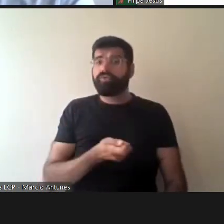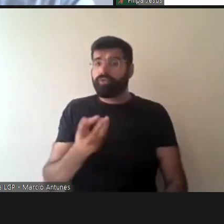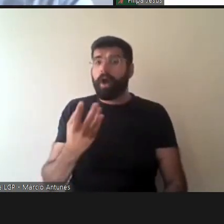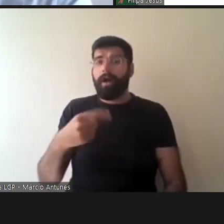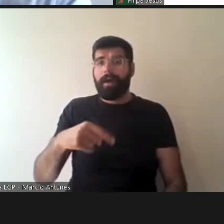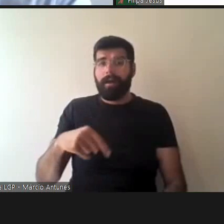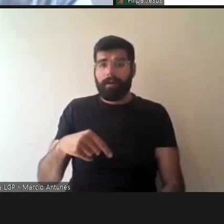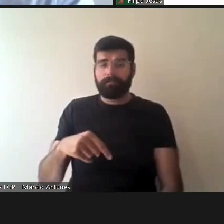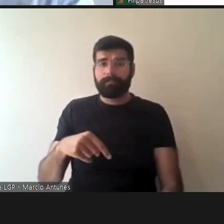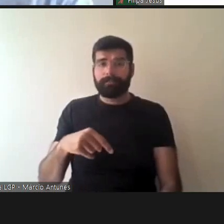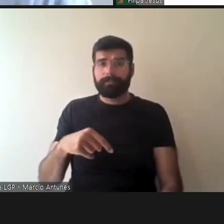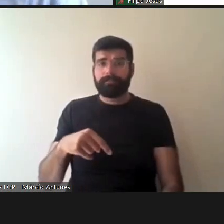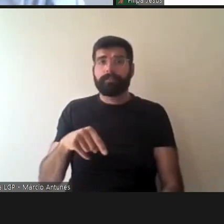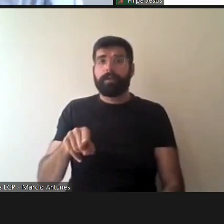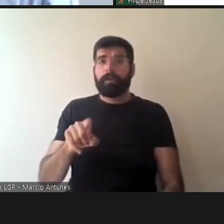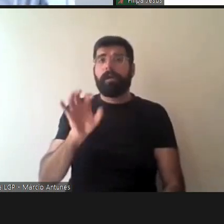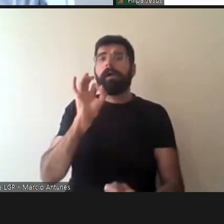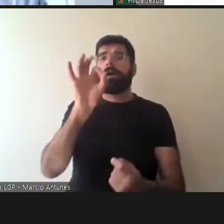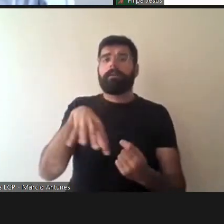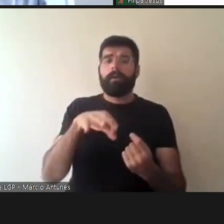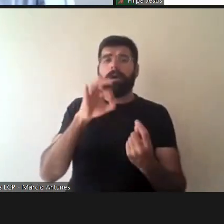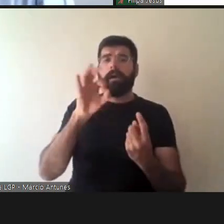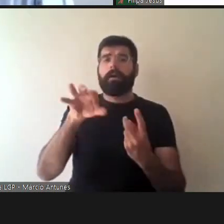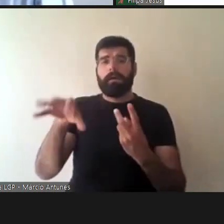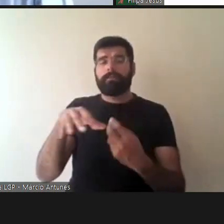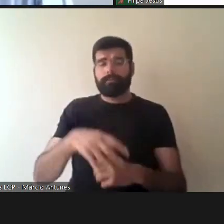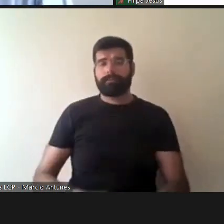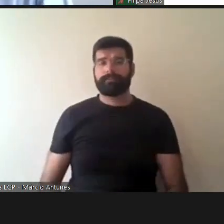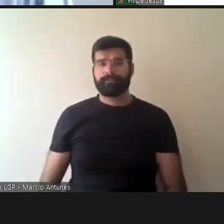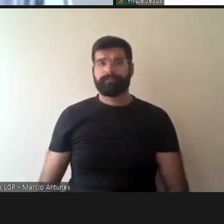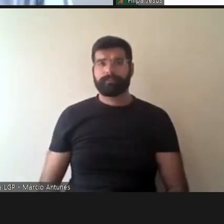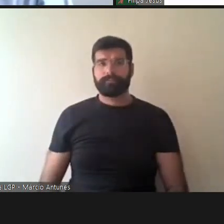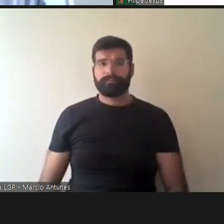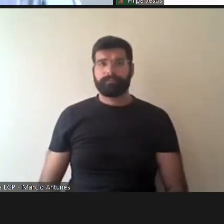para colocar aos oradores.